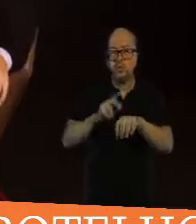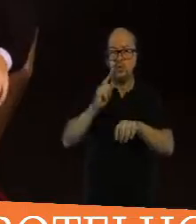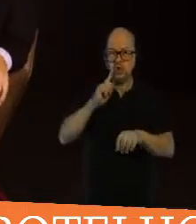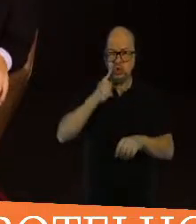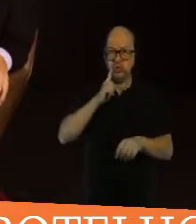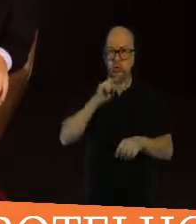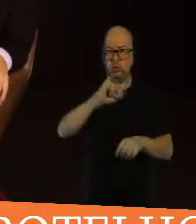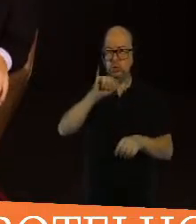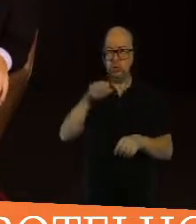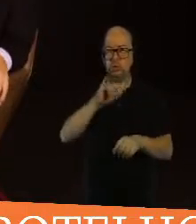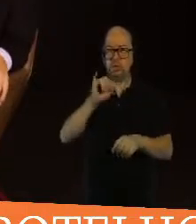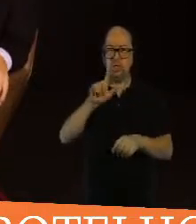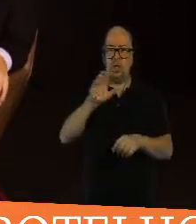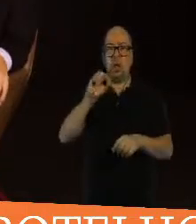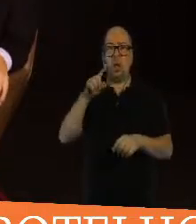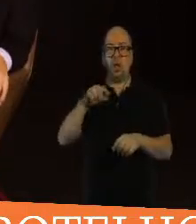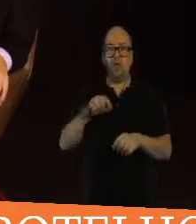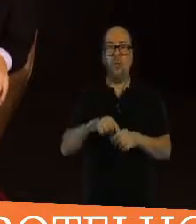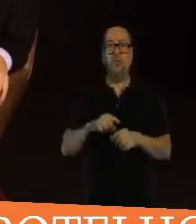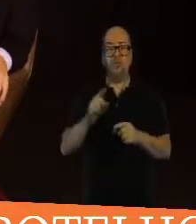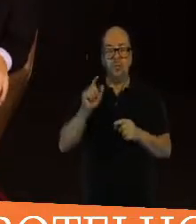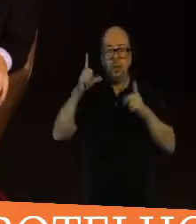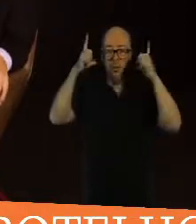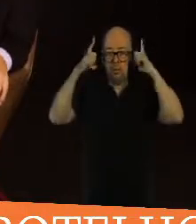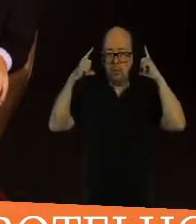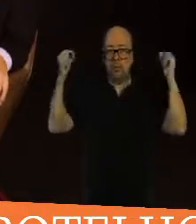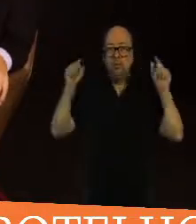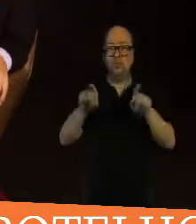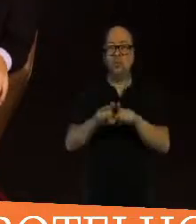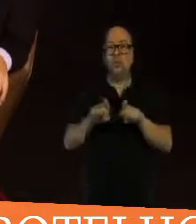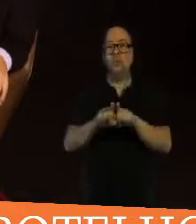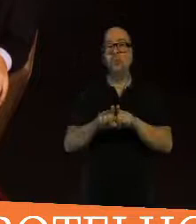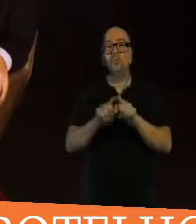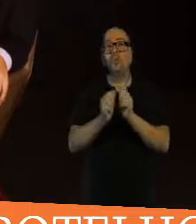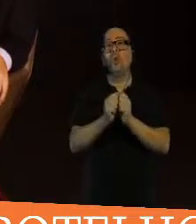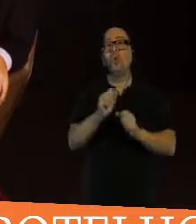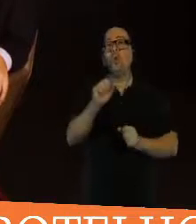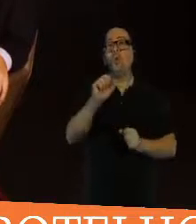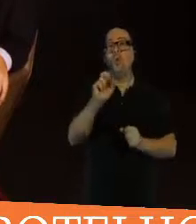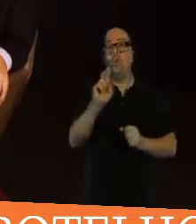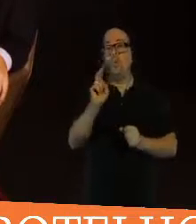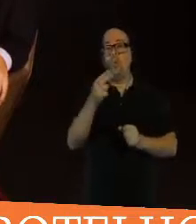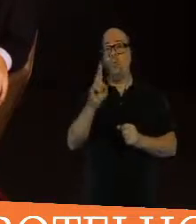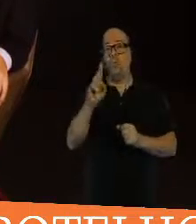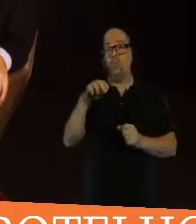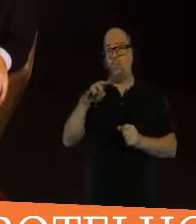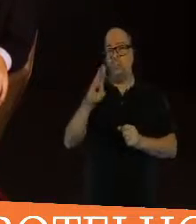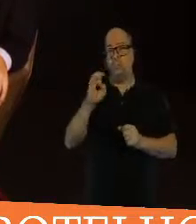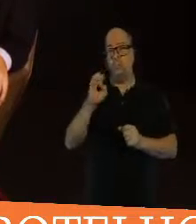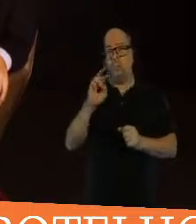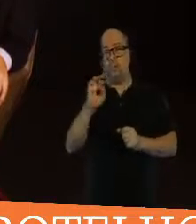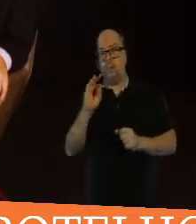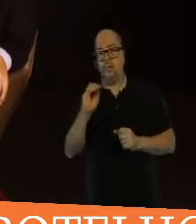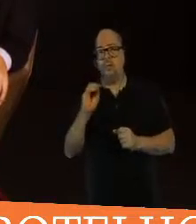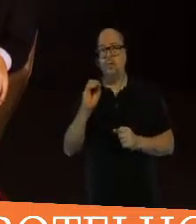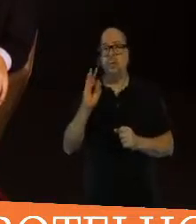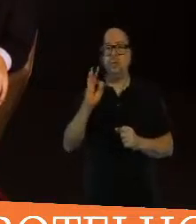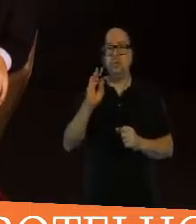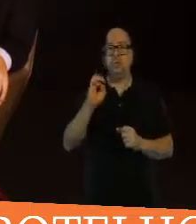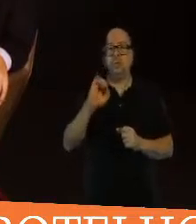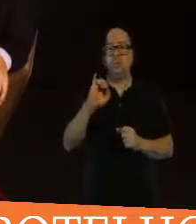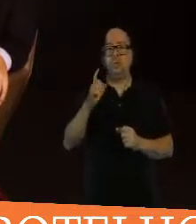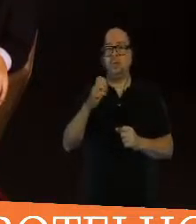uma música de Luiz Gonzaga e Humberto Teixeira. Humberto Teixeira foi um grande colaborador do Gonzaga, né? Eles tiveram assim